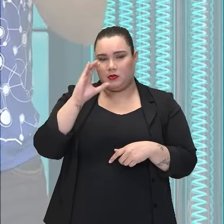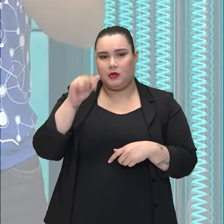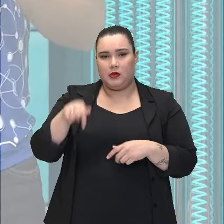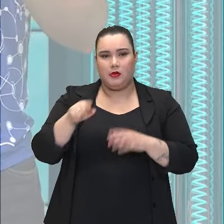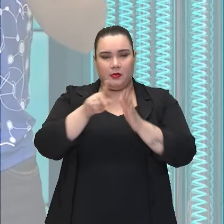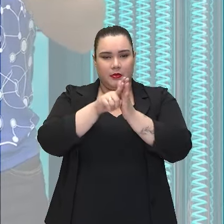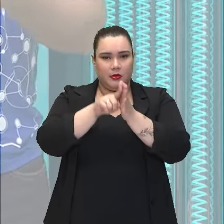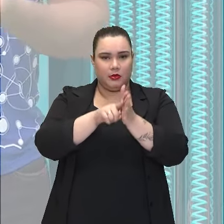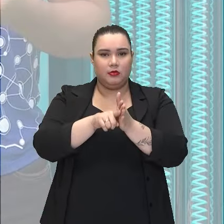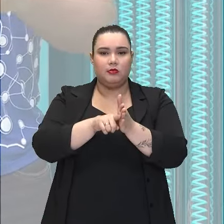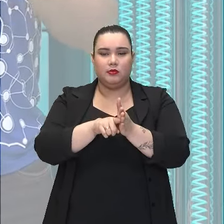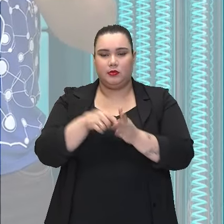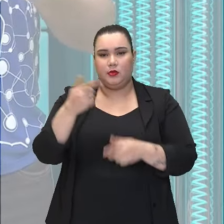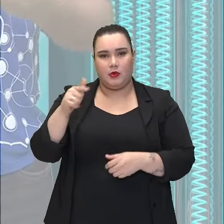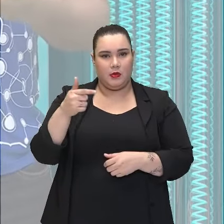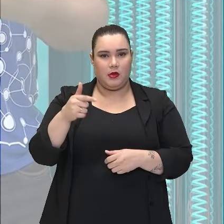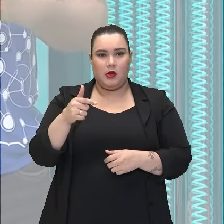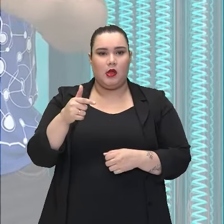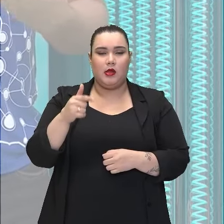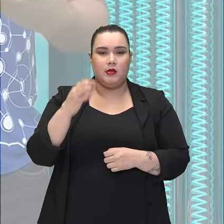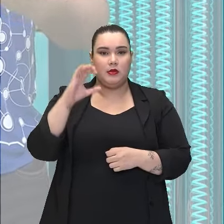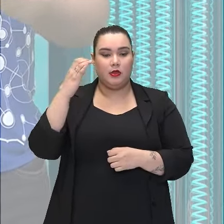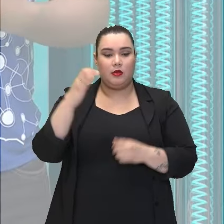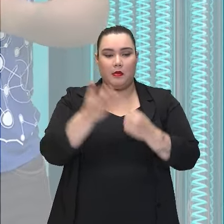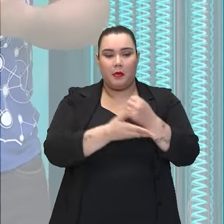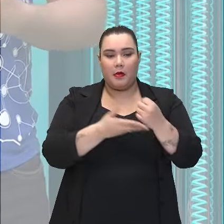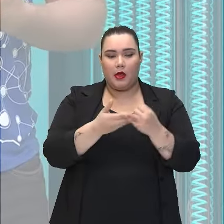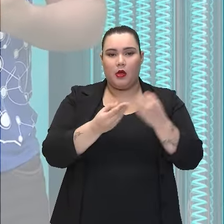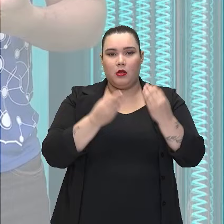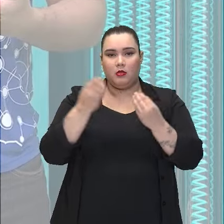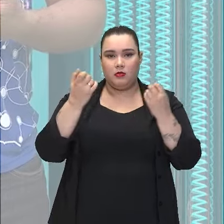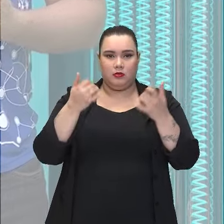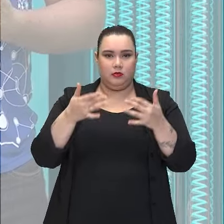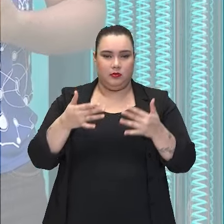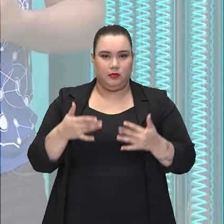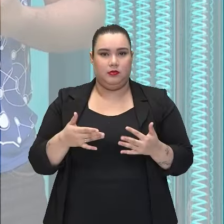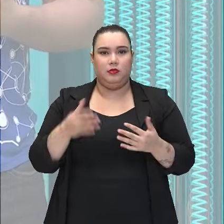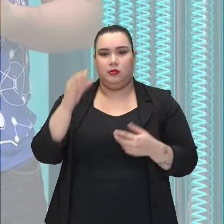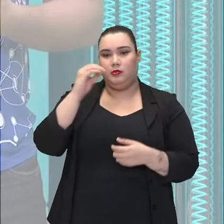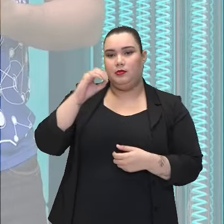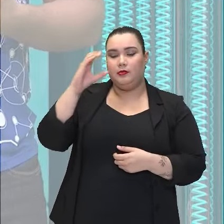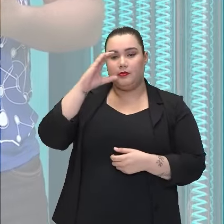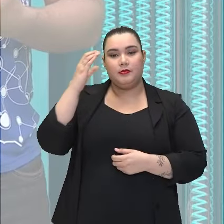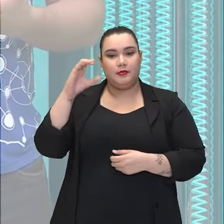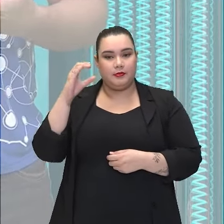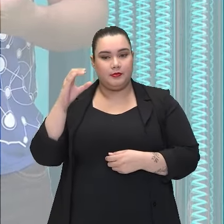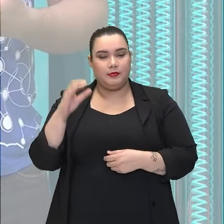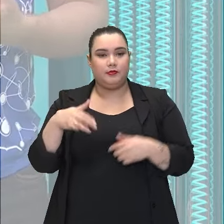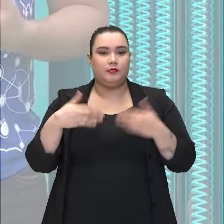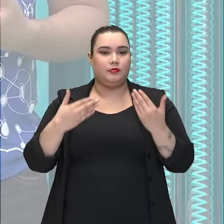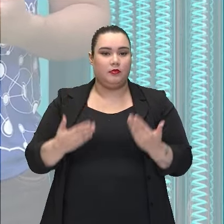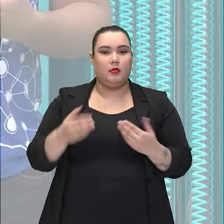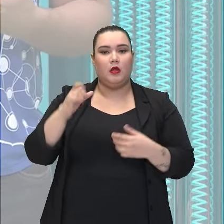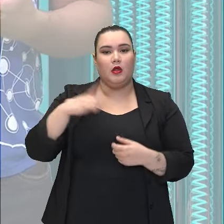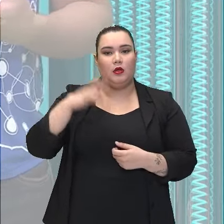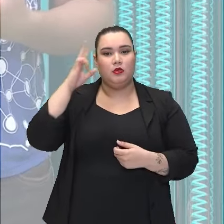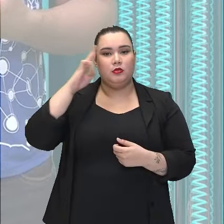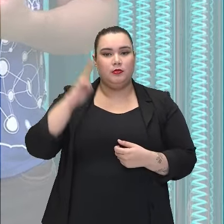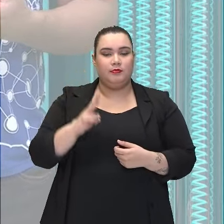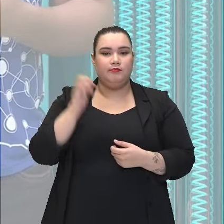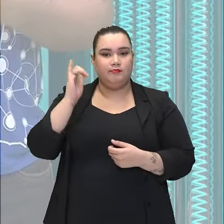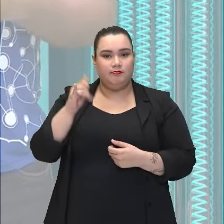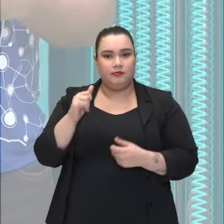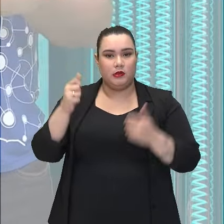pesquisa, não tinha bases científicas e meios para explicar isso por meio do conhecimento científico. Então, se conta uma história para fazer